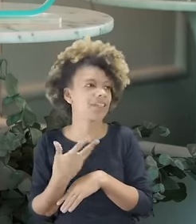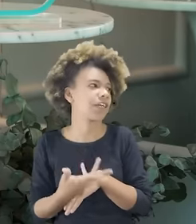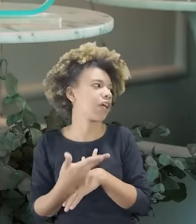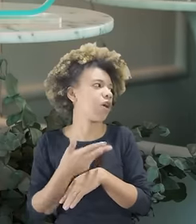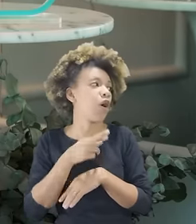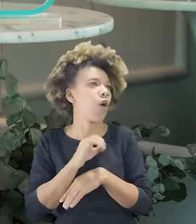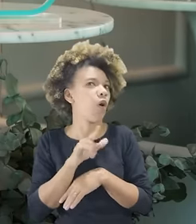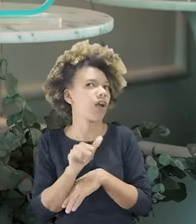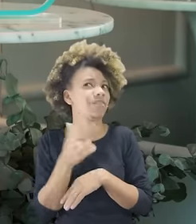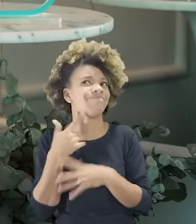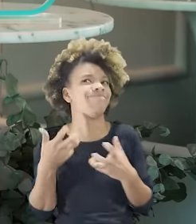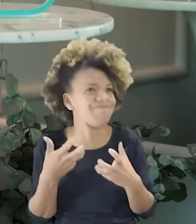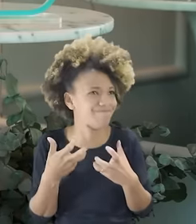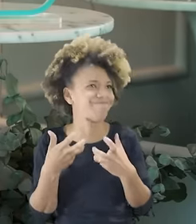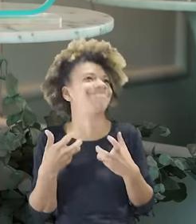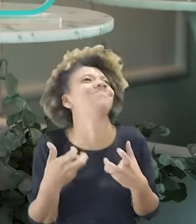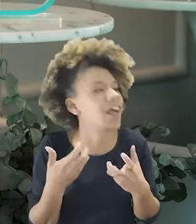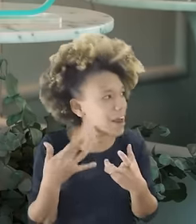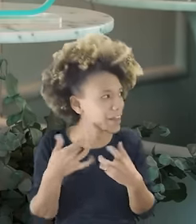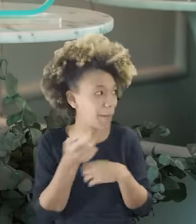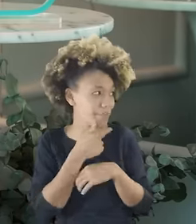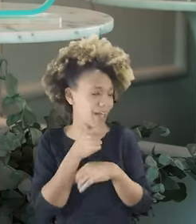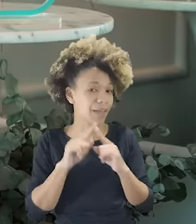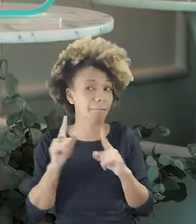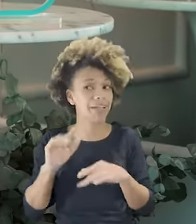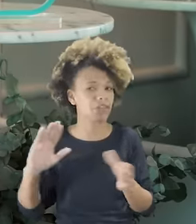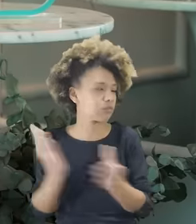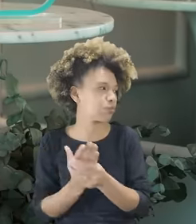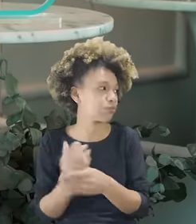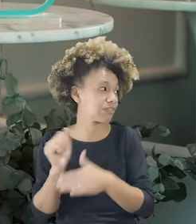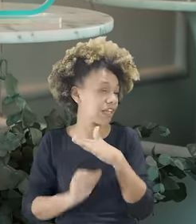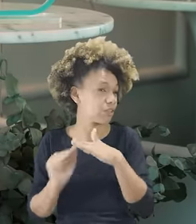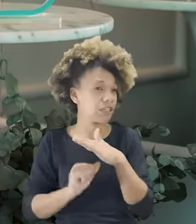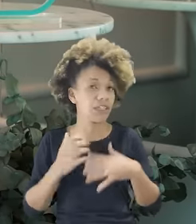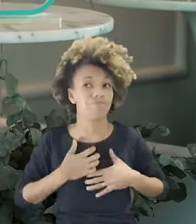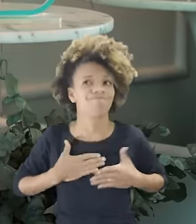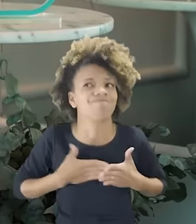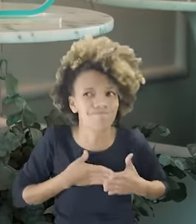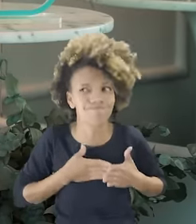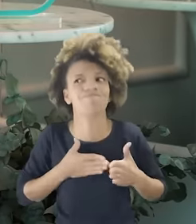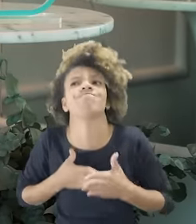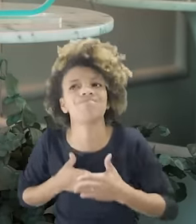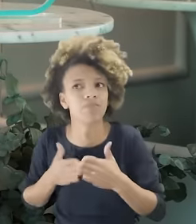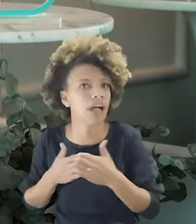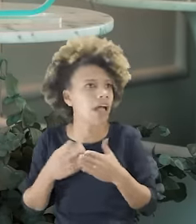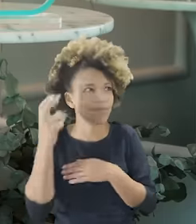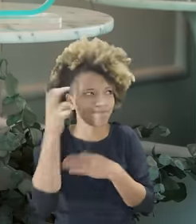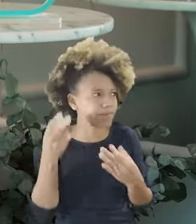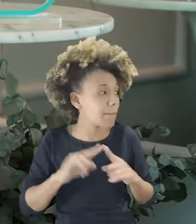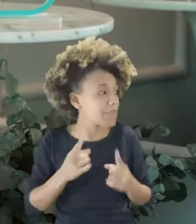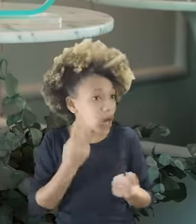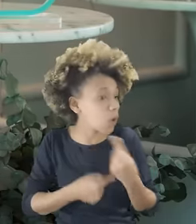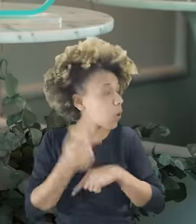claramente tem um sobrenome rola e ela quer fazer ela sabe que se ela fizer vai vir a associação e ela começa a ficar travada ela é